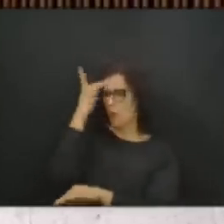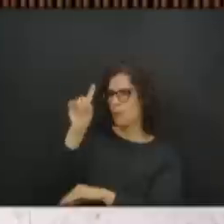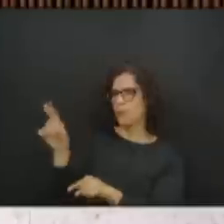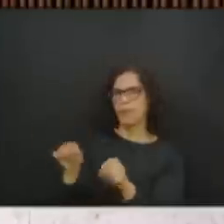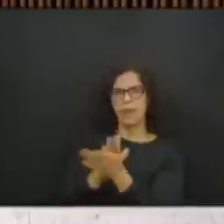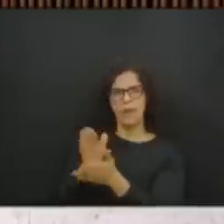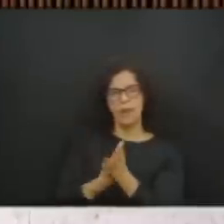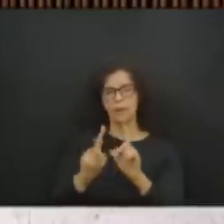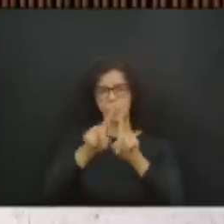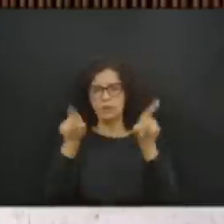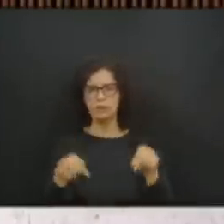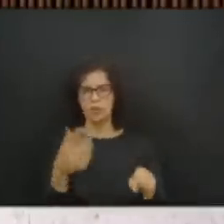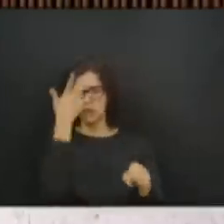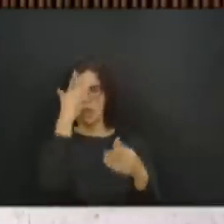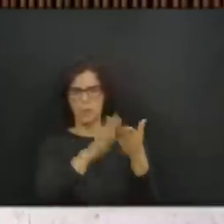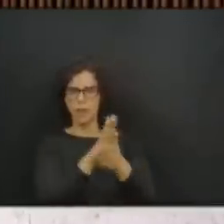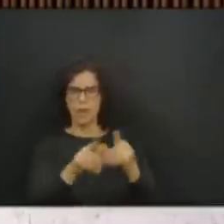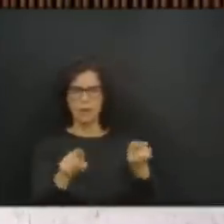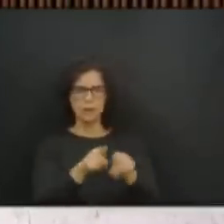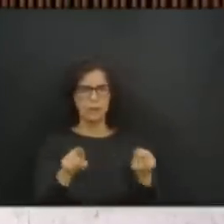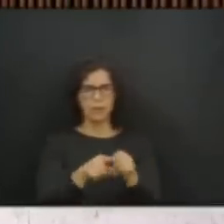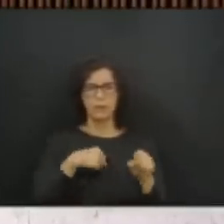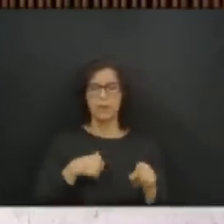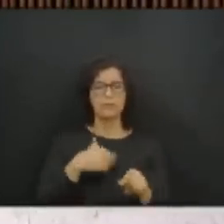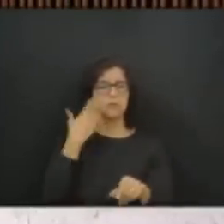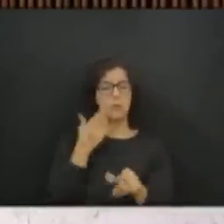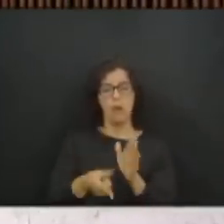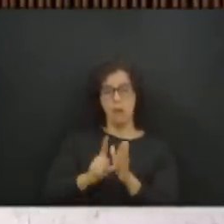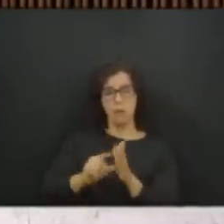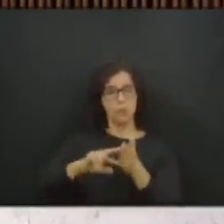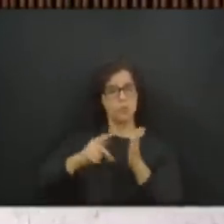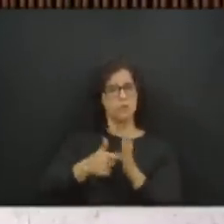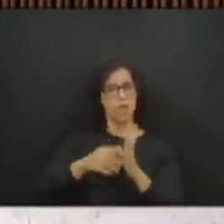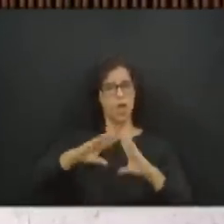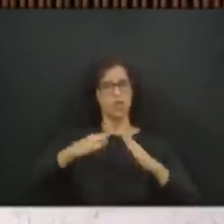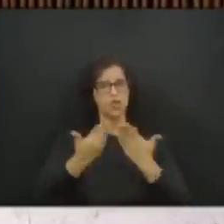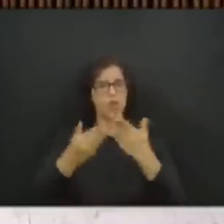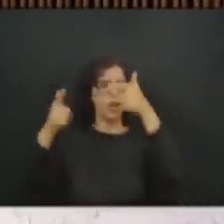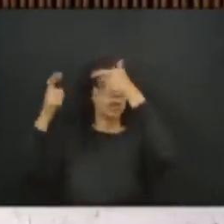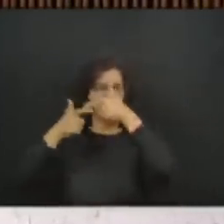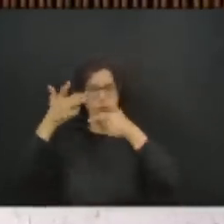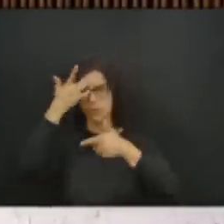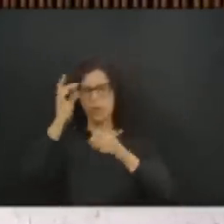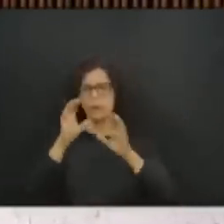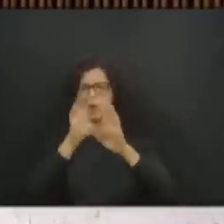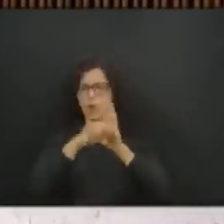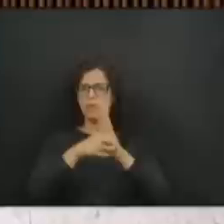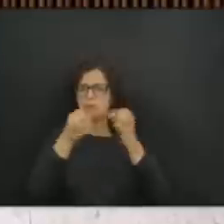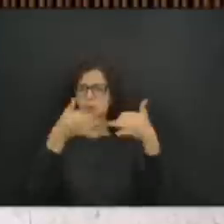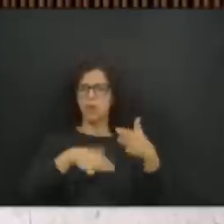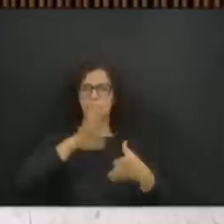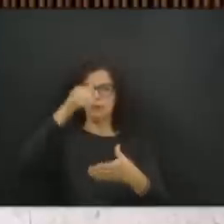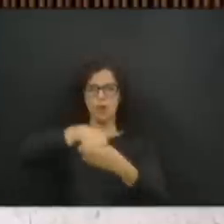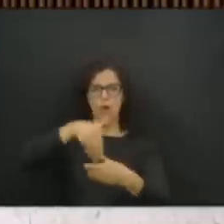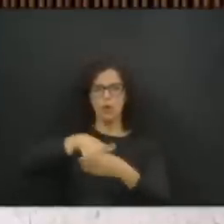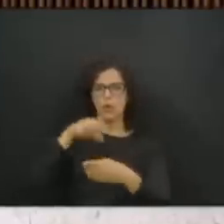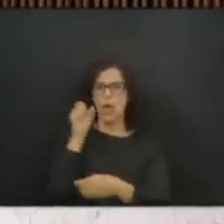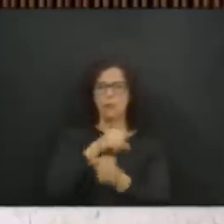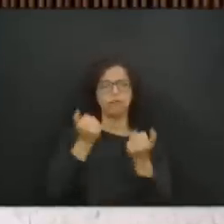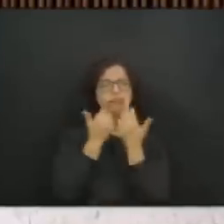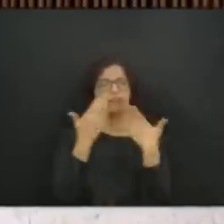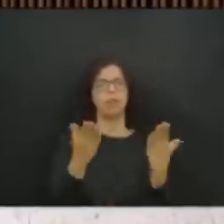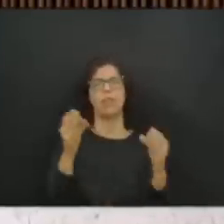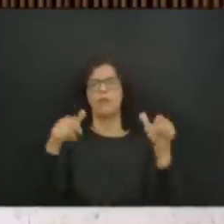e funcionários na maioria absoluta soubessem o que significava a escola se conectar com uma votação feita de forma